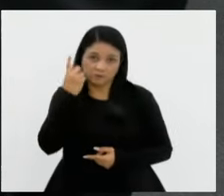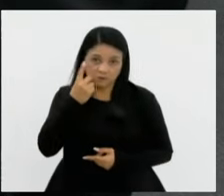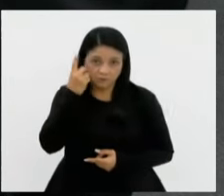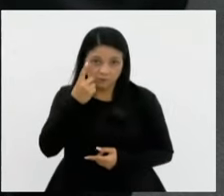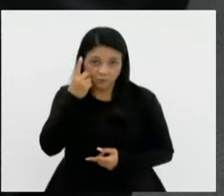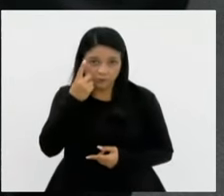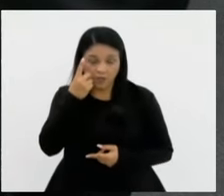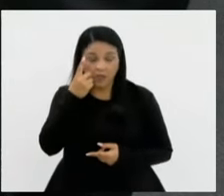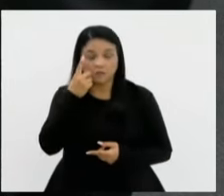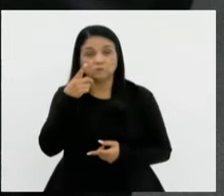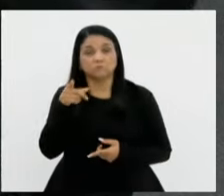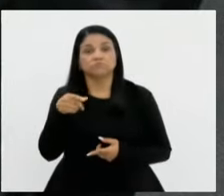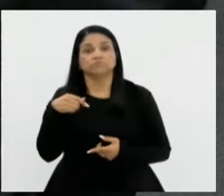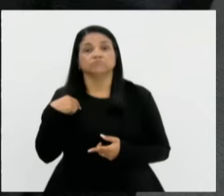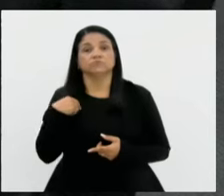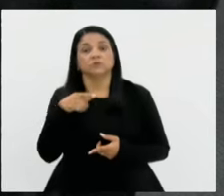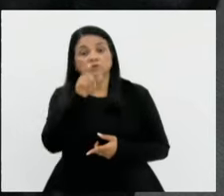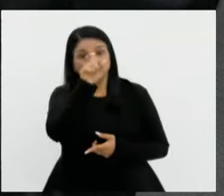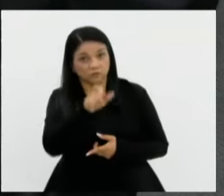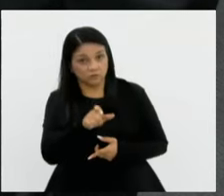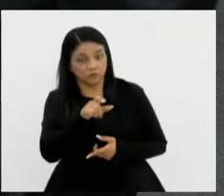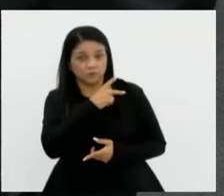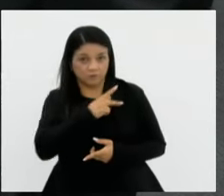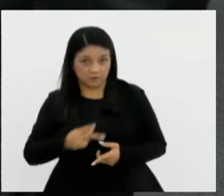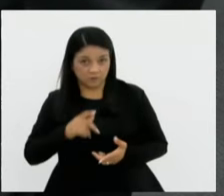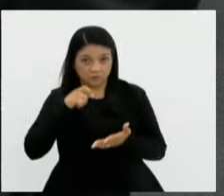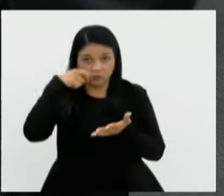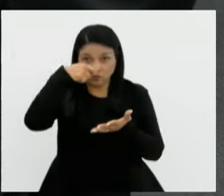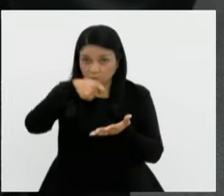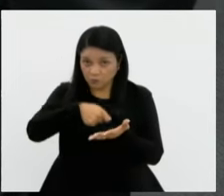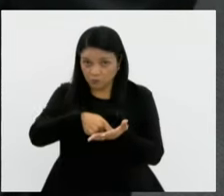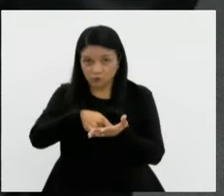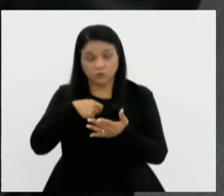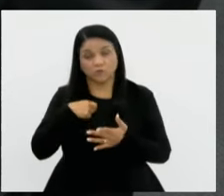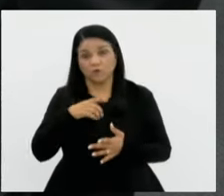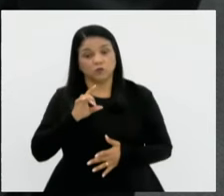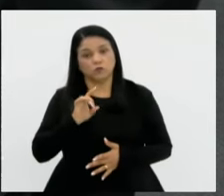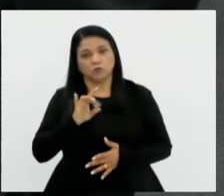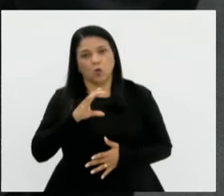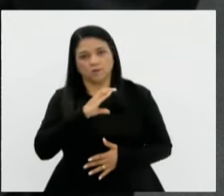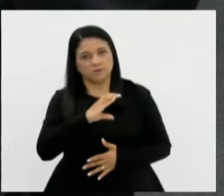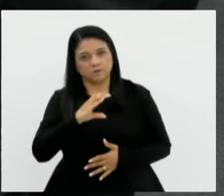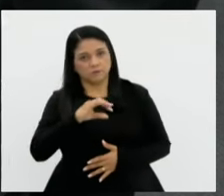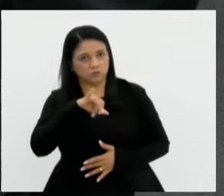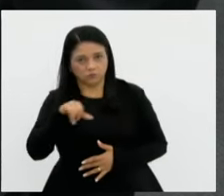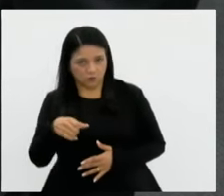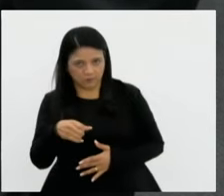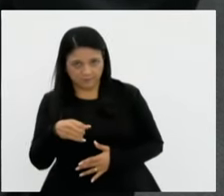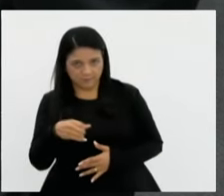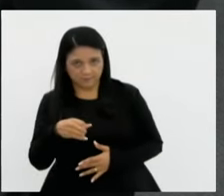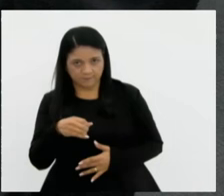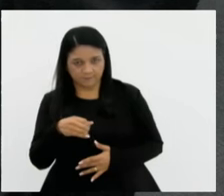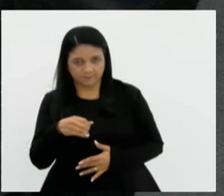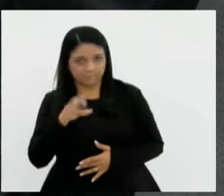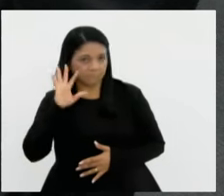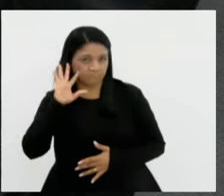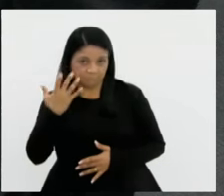Excelência impôs, determinando que não foi um gesto da CCJ, Vossa Excelência aguardou, de